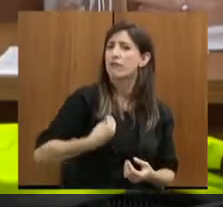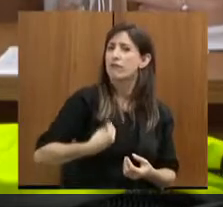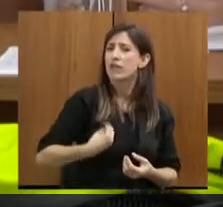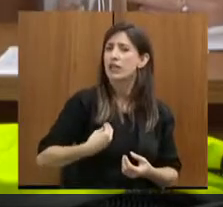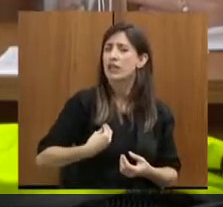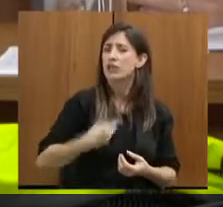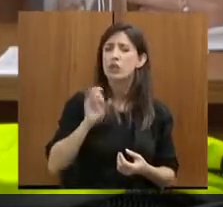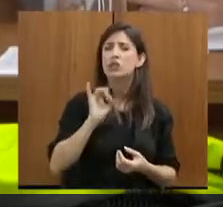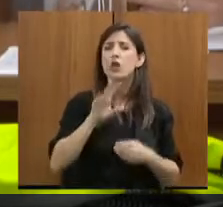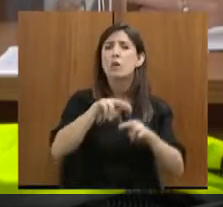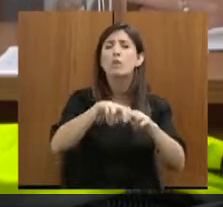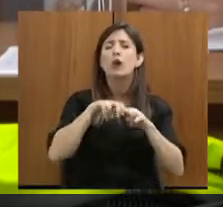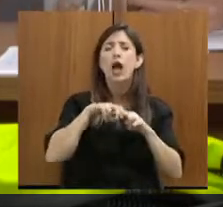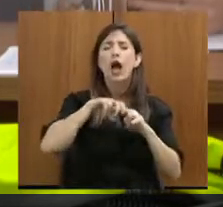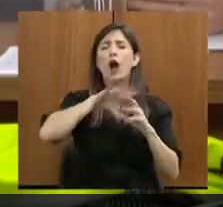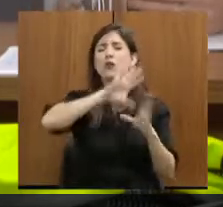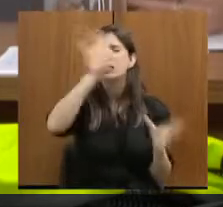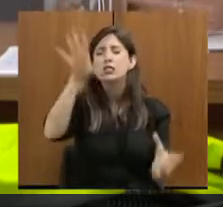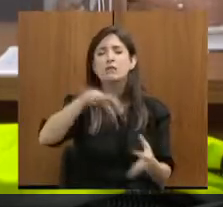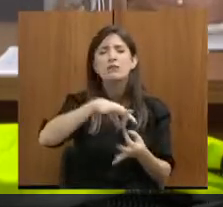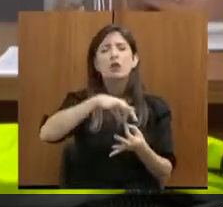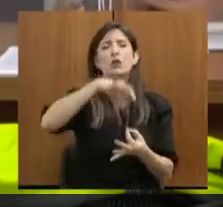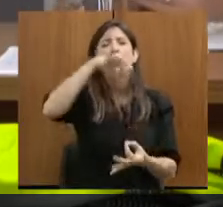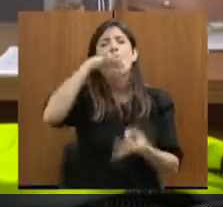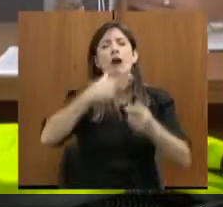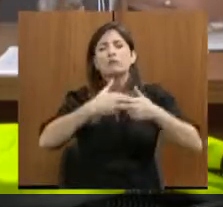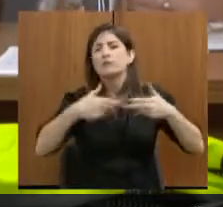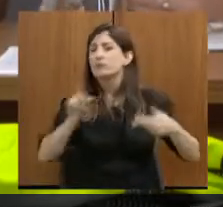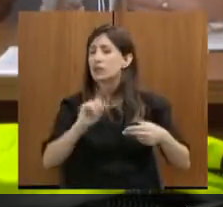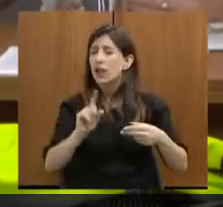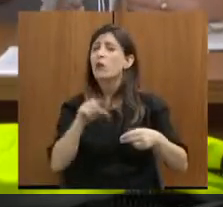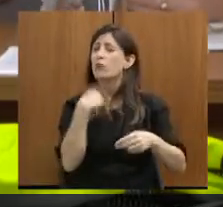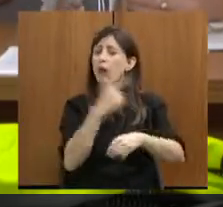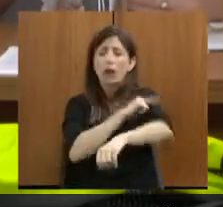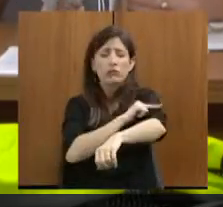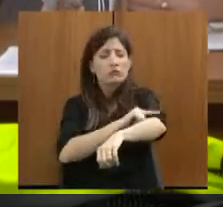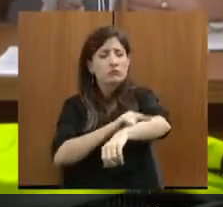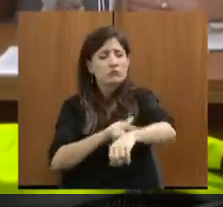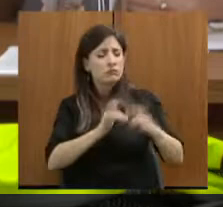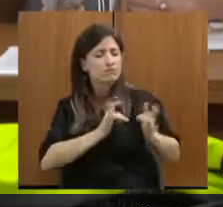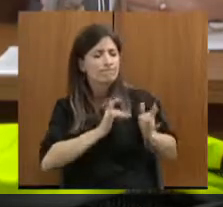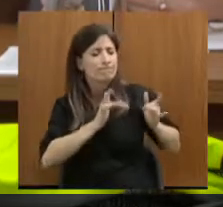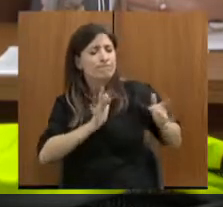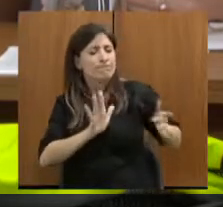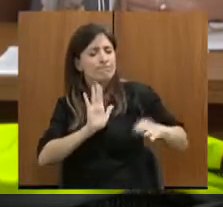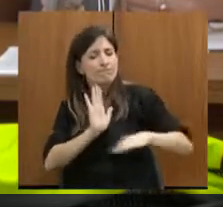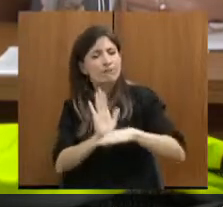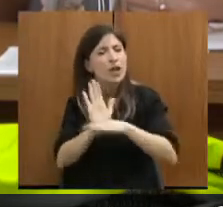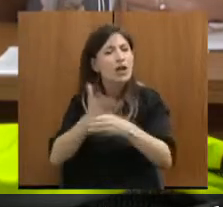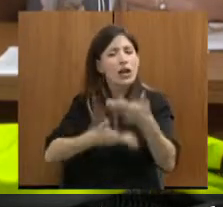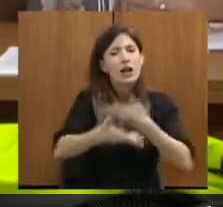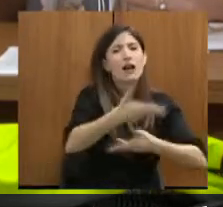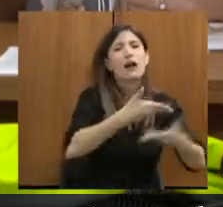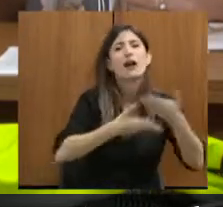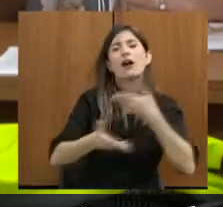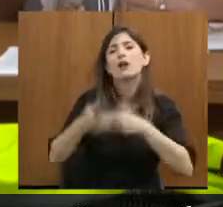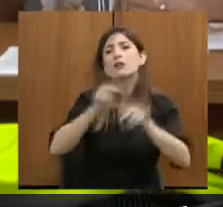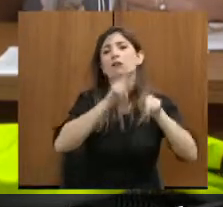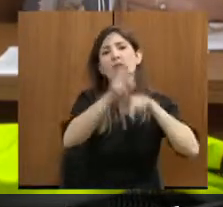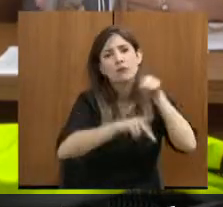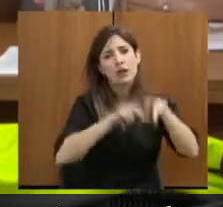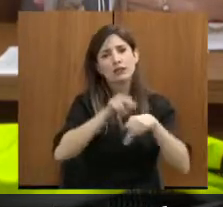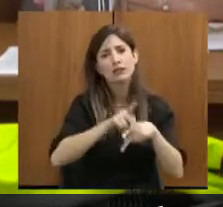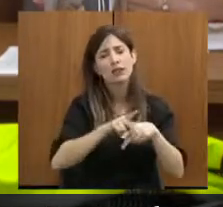pela questão espiritual mas Pelas atitudes mesmo de coração que eu sei que todo mundo todo sacerdote tem então nós temos esse direito